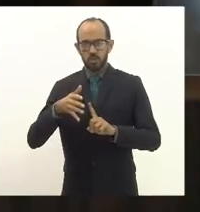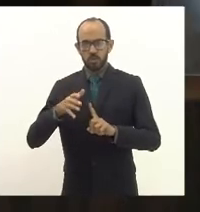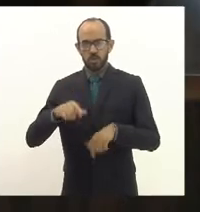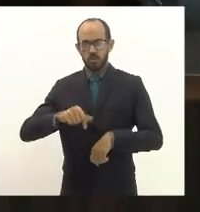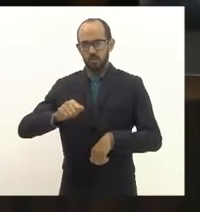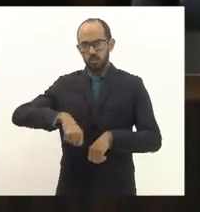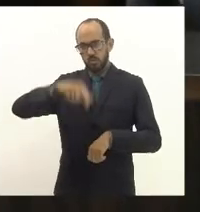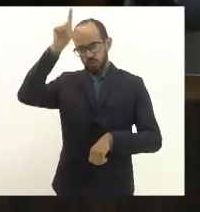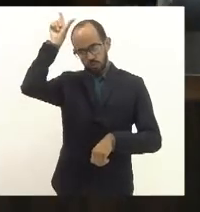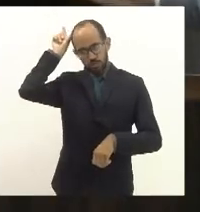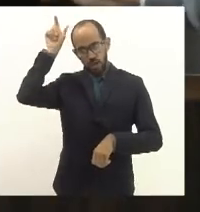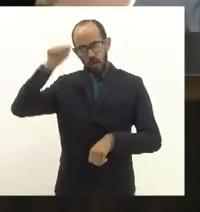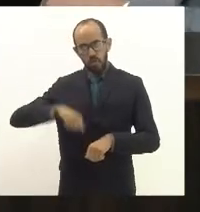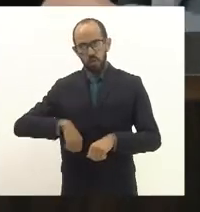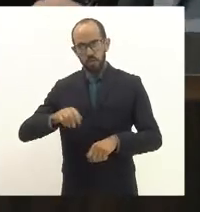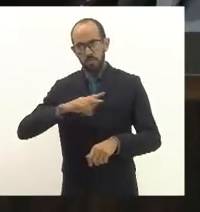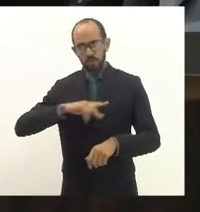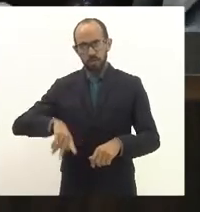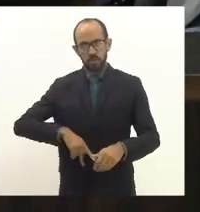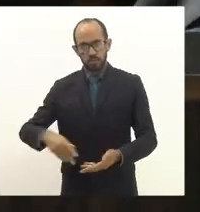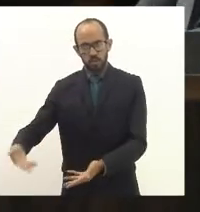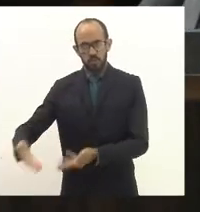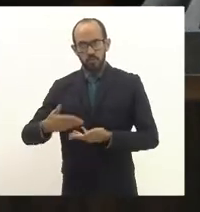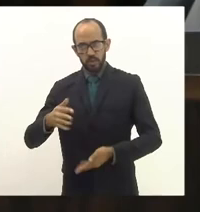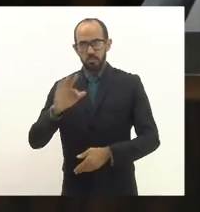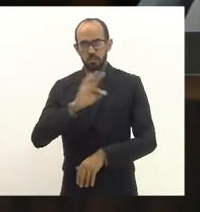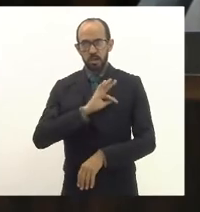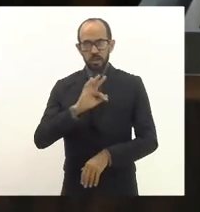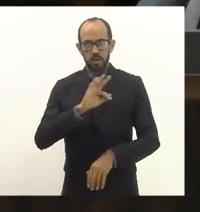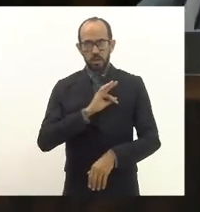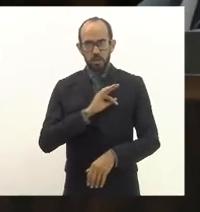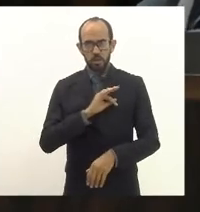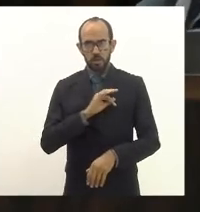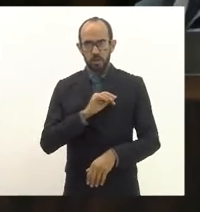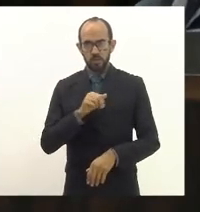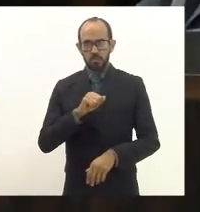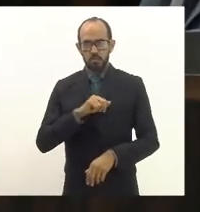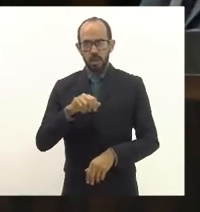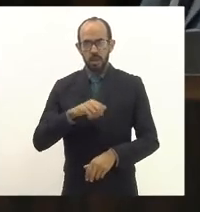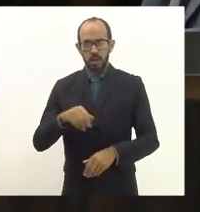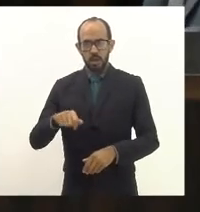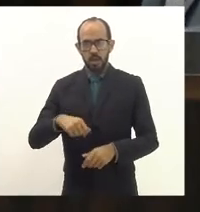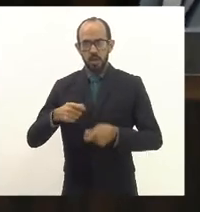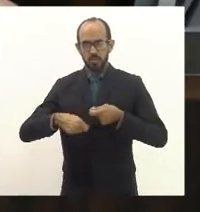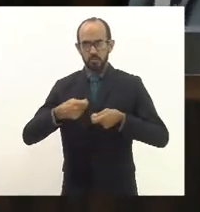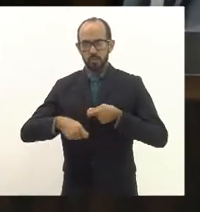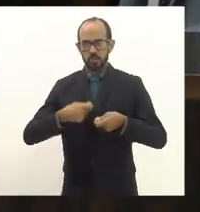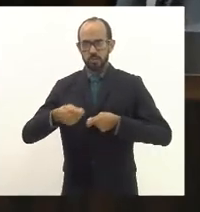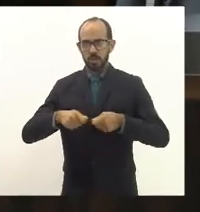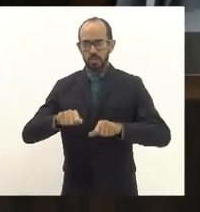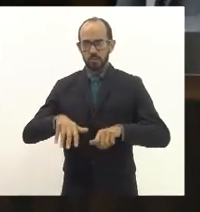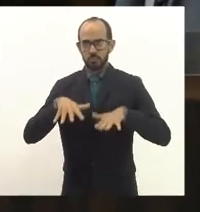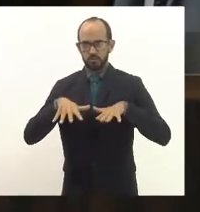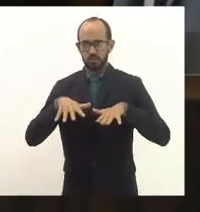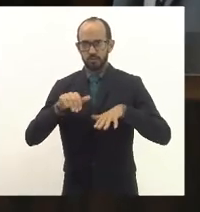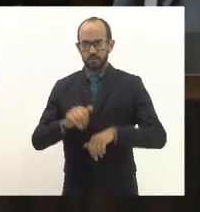Luiz Paulo. E a presidência convida a nobre deputada Marta Rocha para conduzir a...